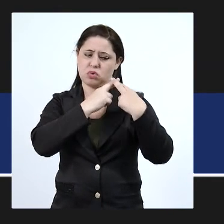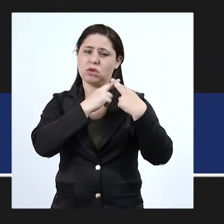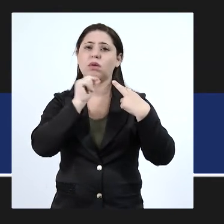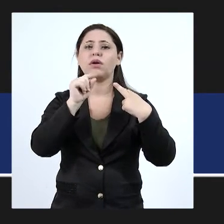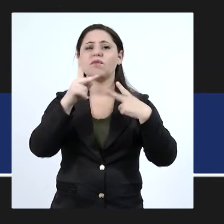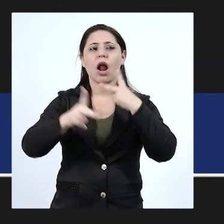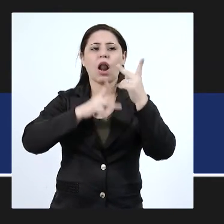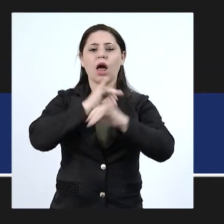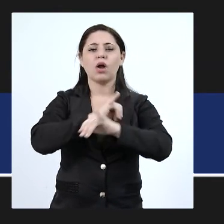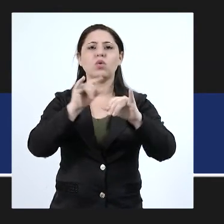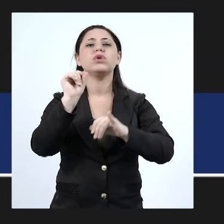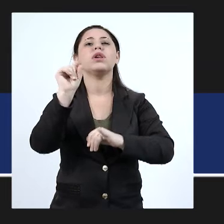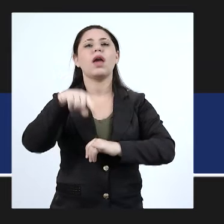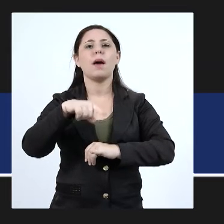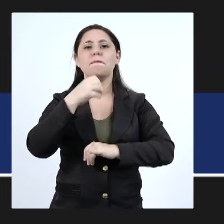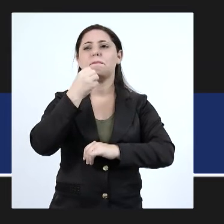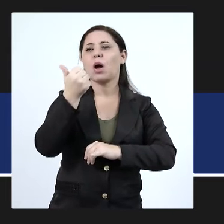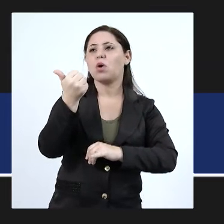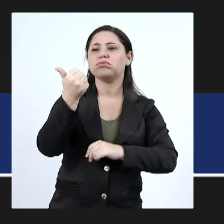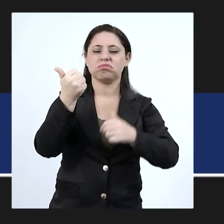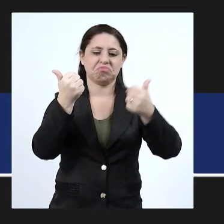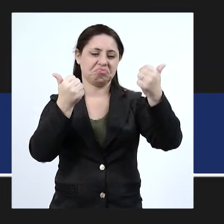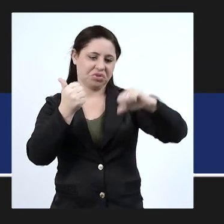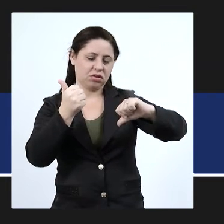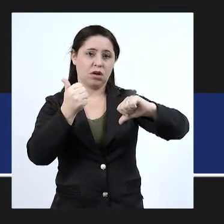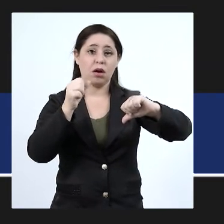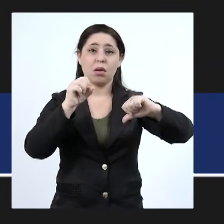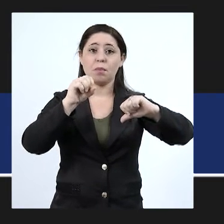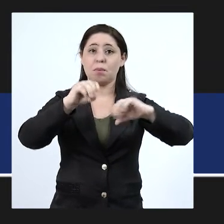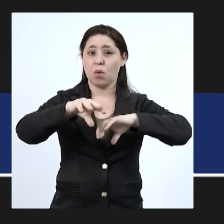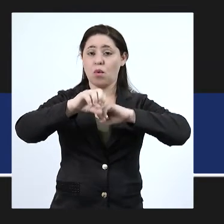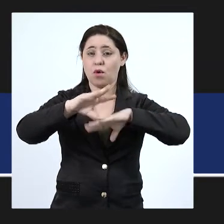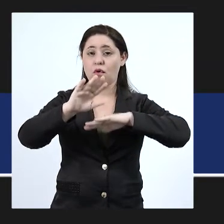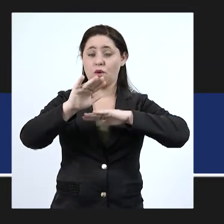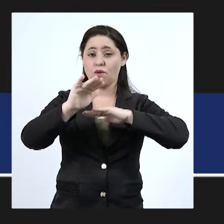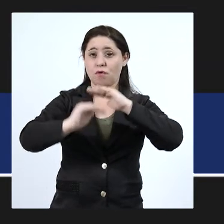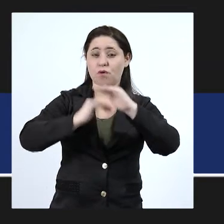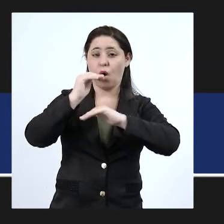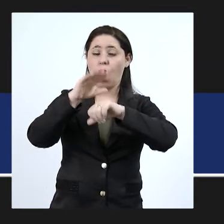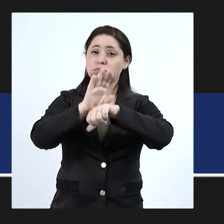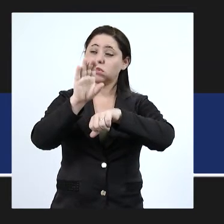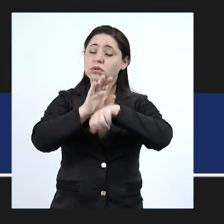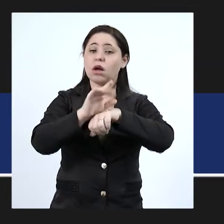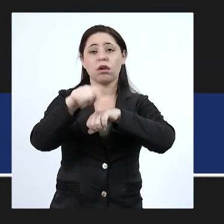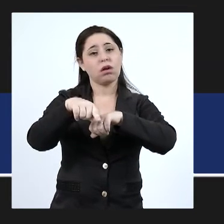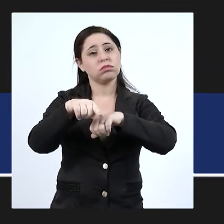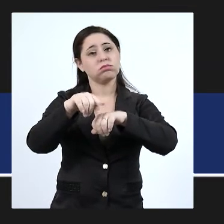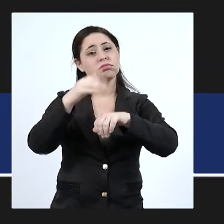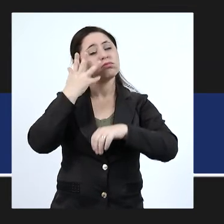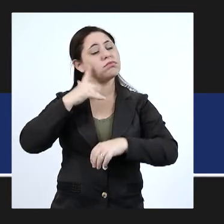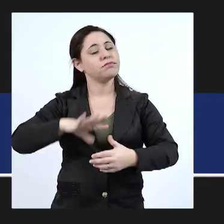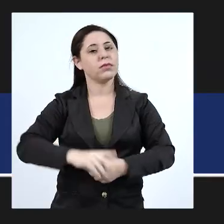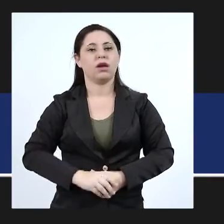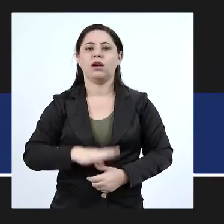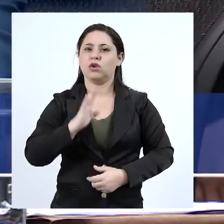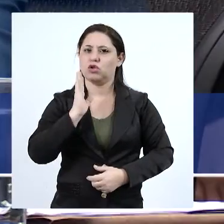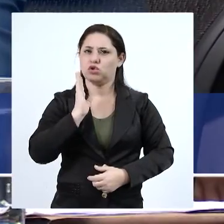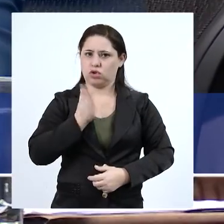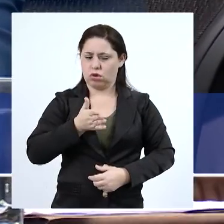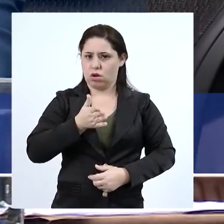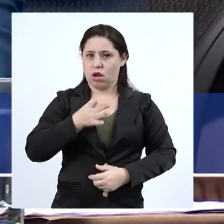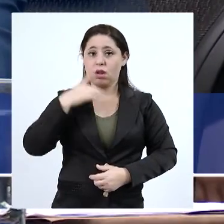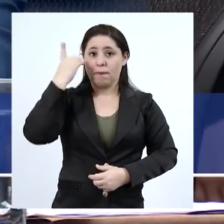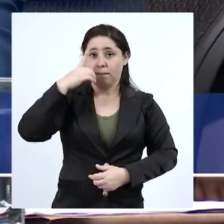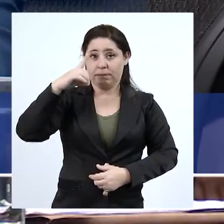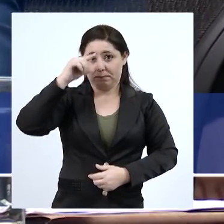aqueles responsáveis para dizer o que é adequado e o que não é adequado para a formação das nossas crianças.